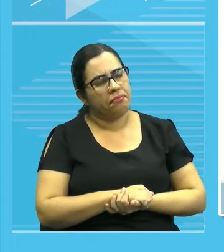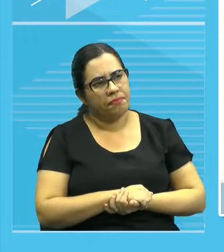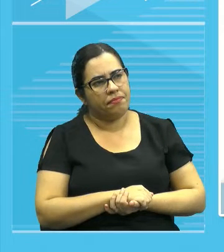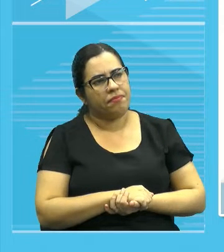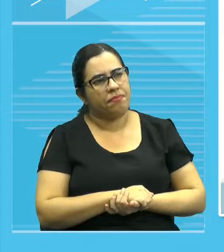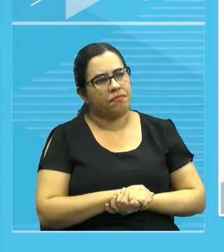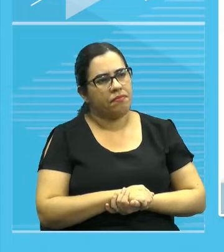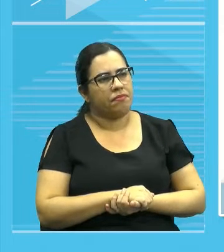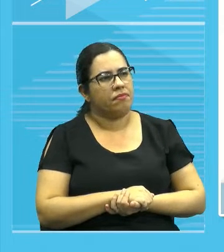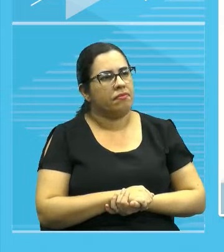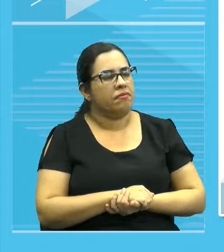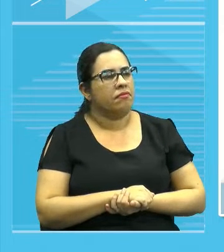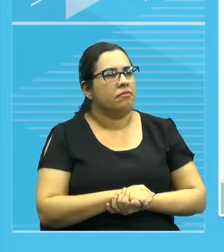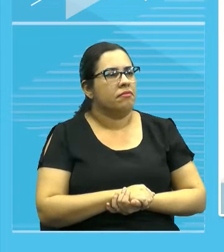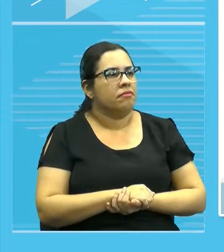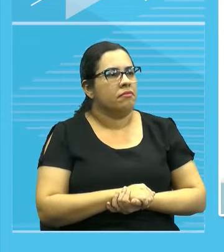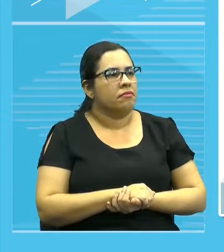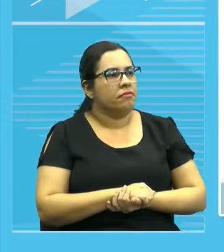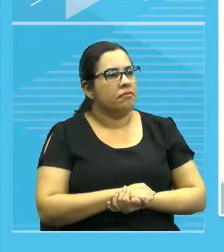aí